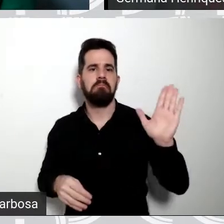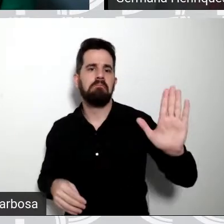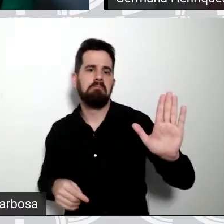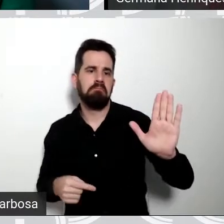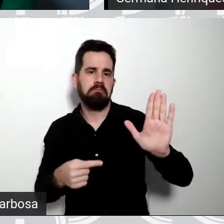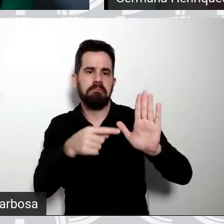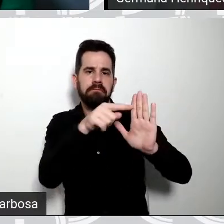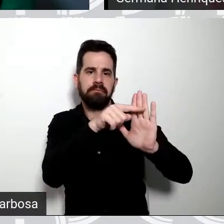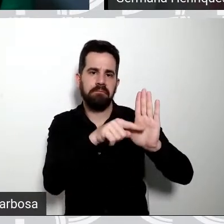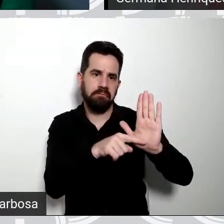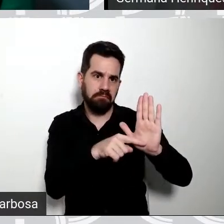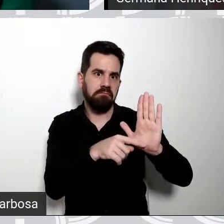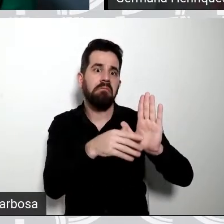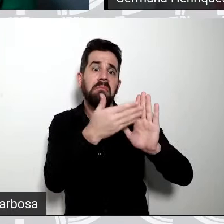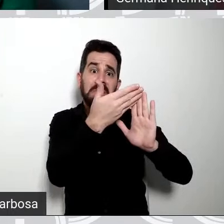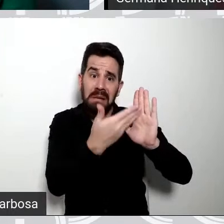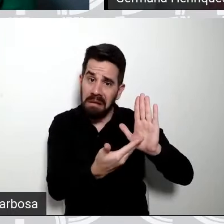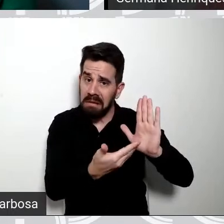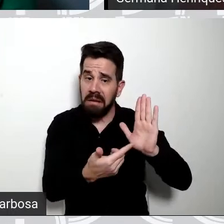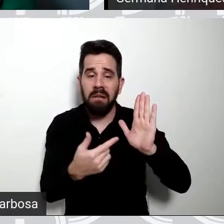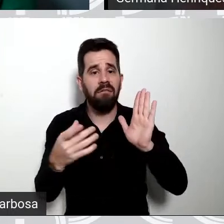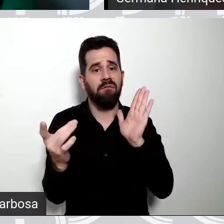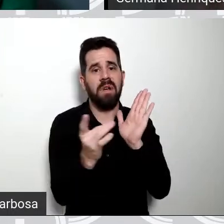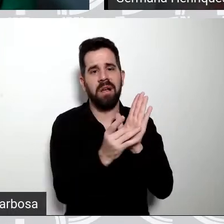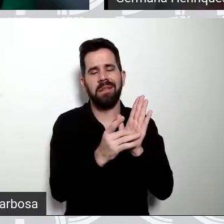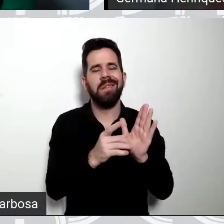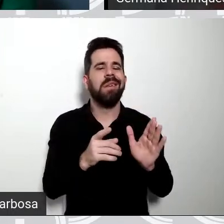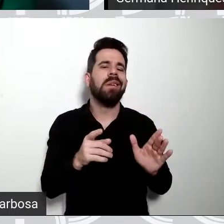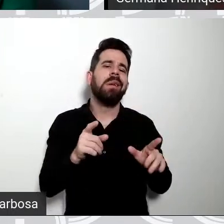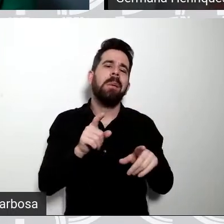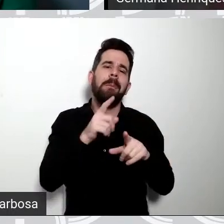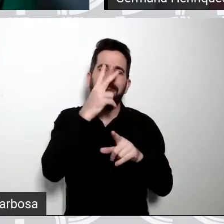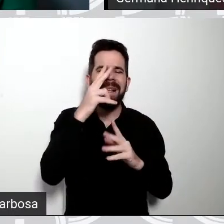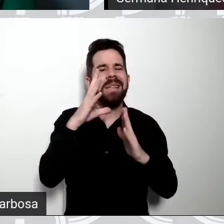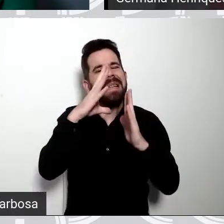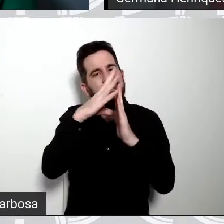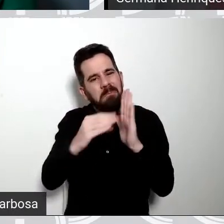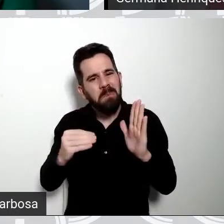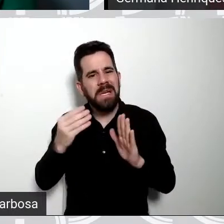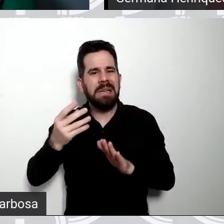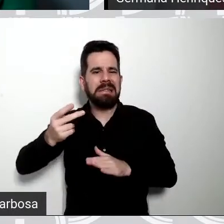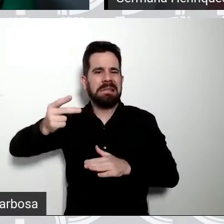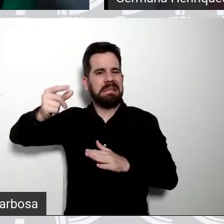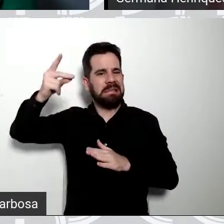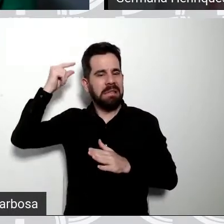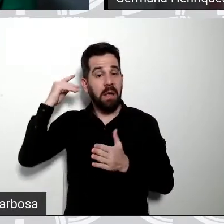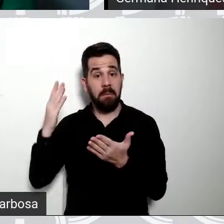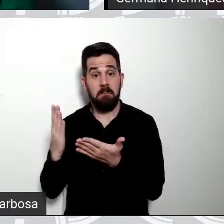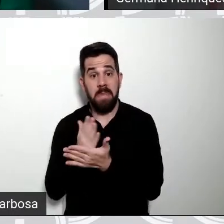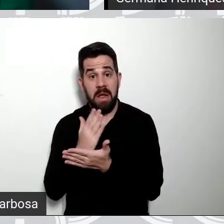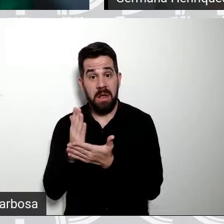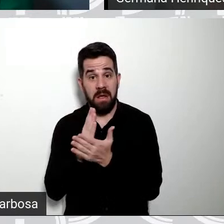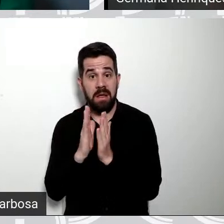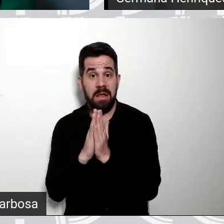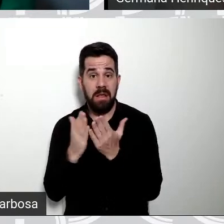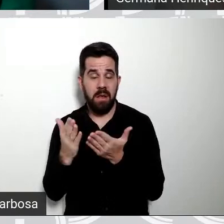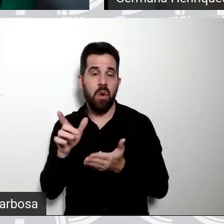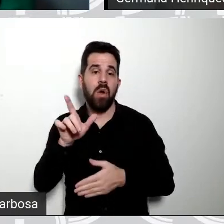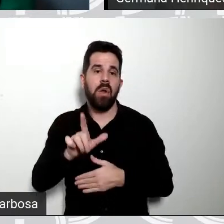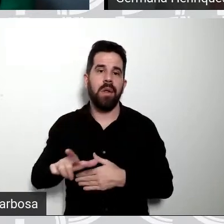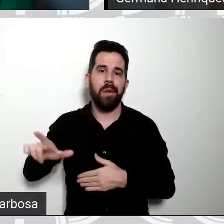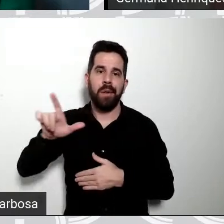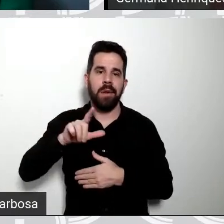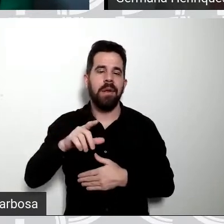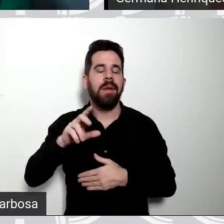imitando os antigos manuais de história da literatura, em que você falava aquela coisa assim, vida e obra,